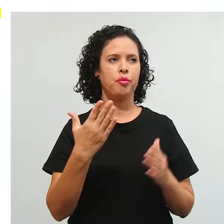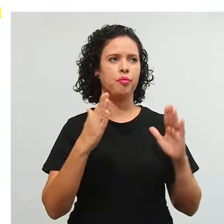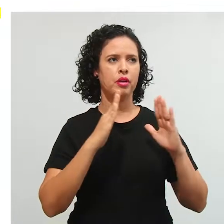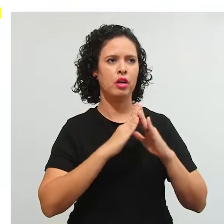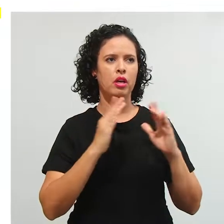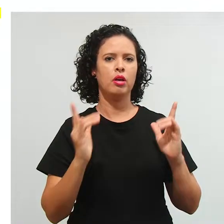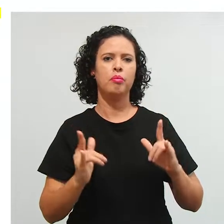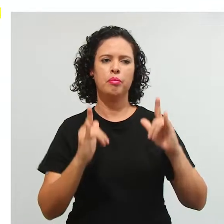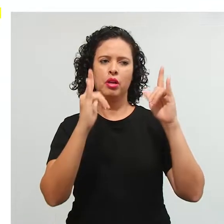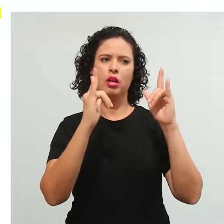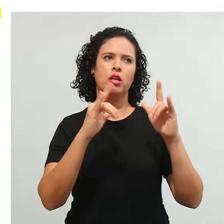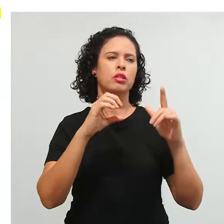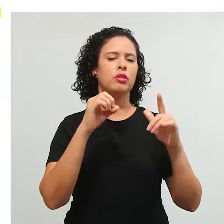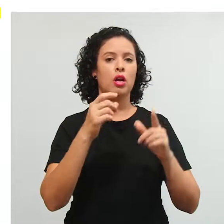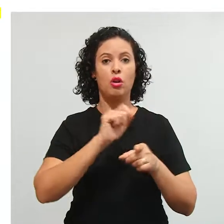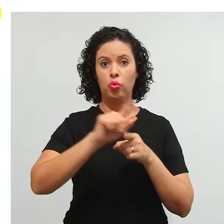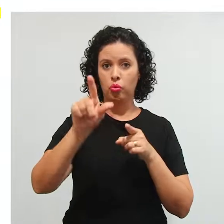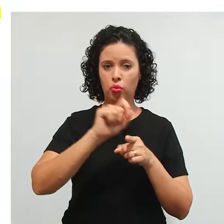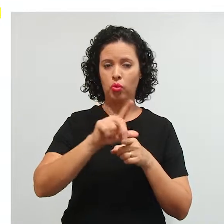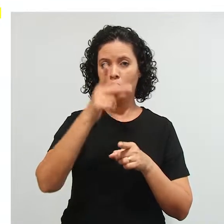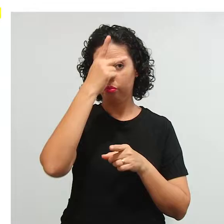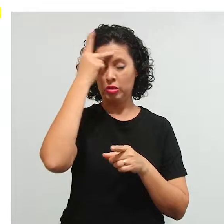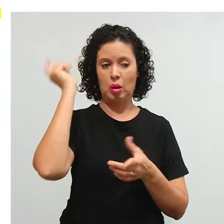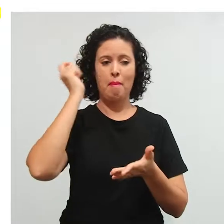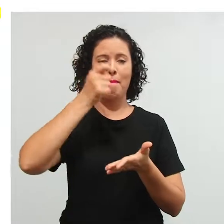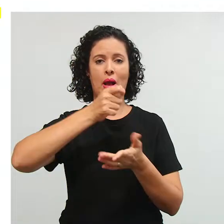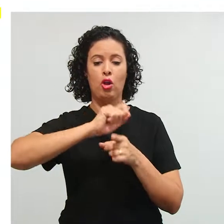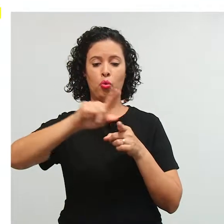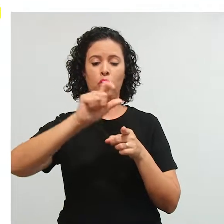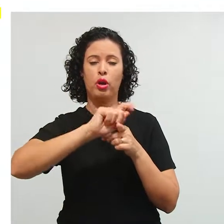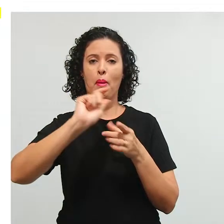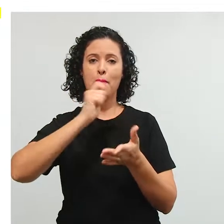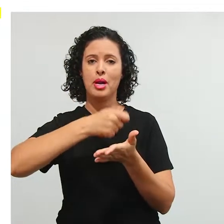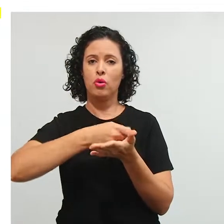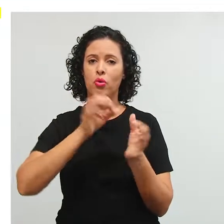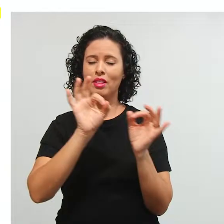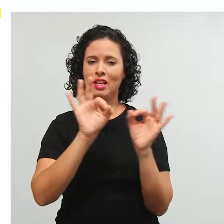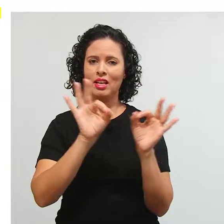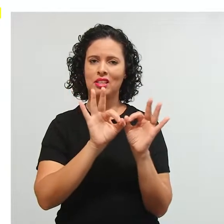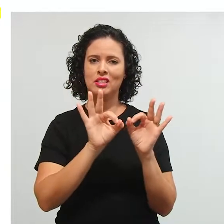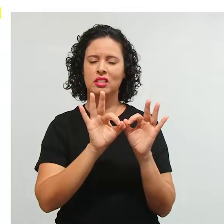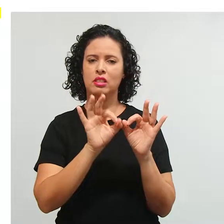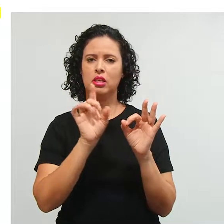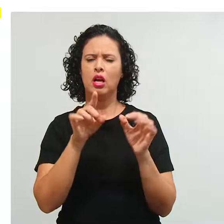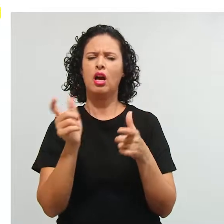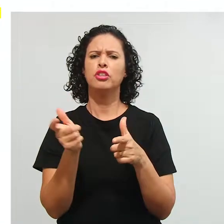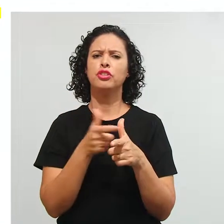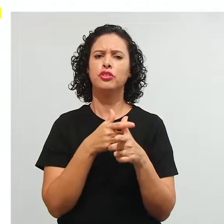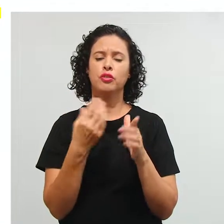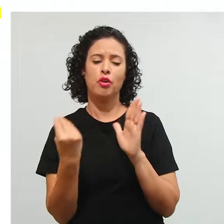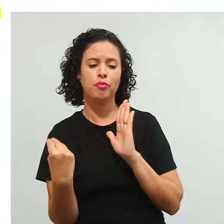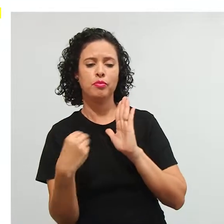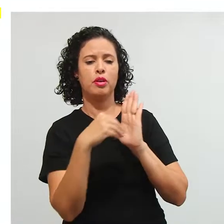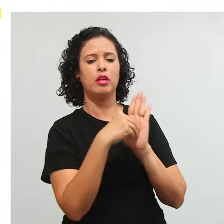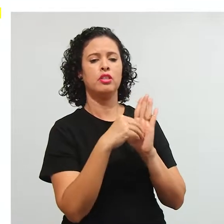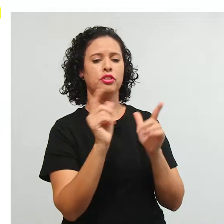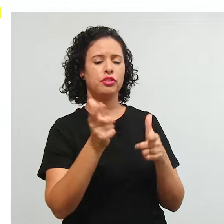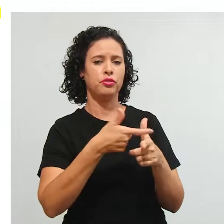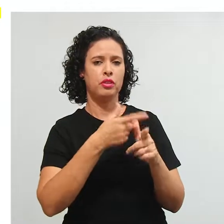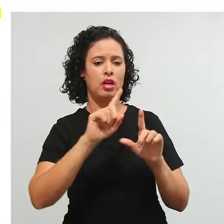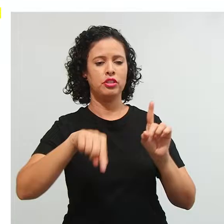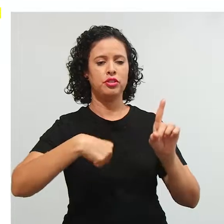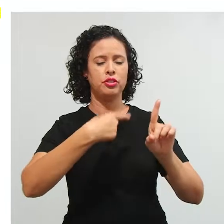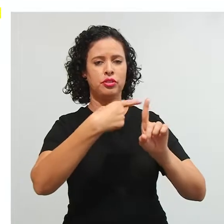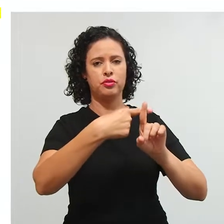o rapaz não pagou o aluguel. Esse débito, ele vai ser escrito em dívida ativa não tributária, porque